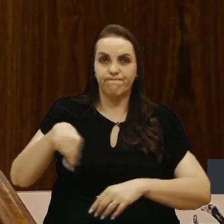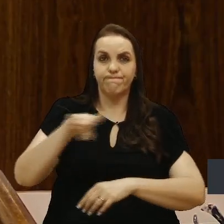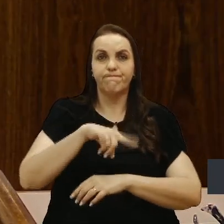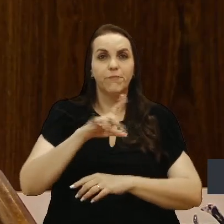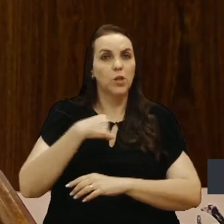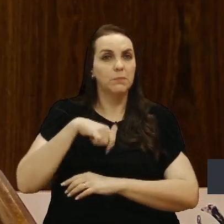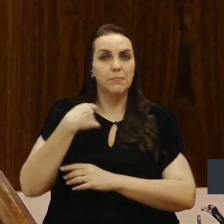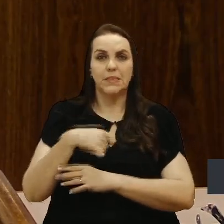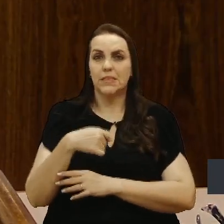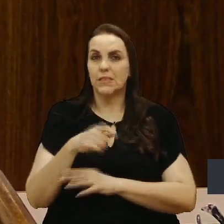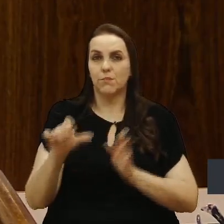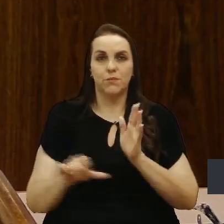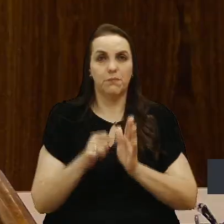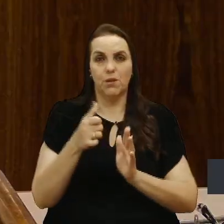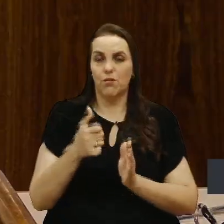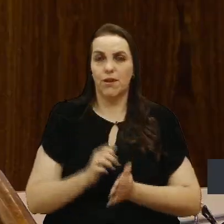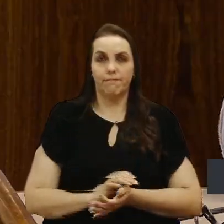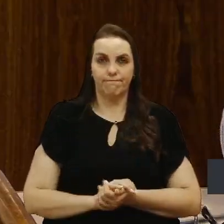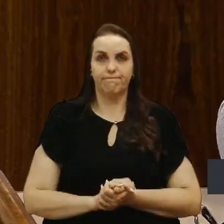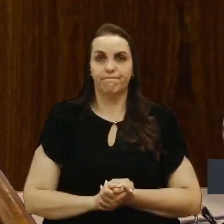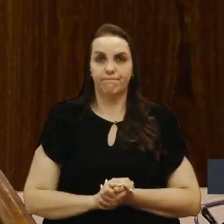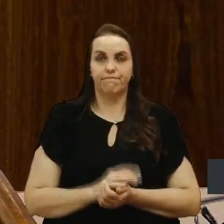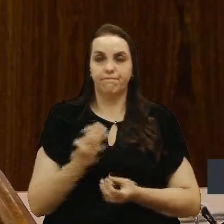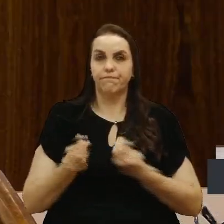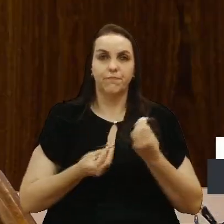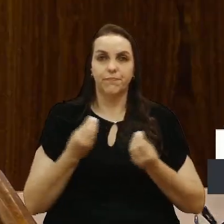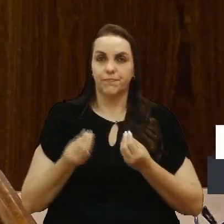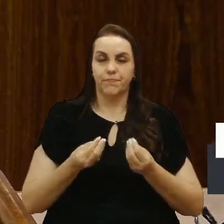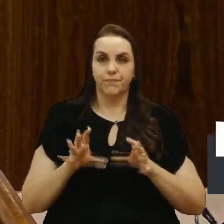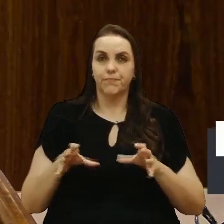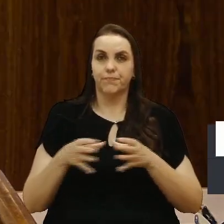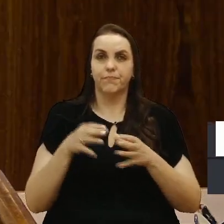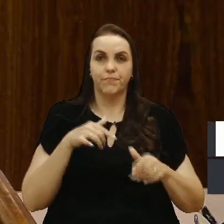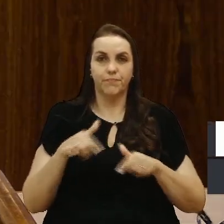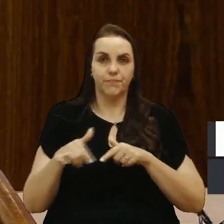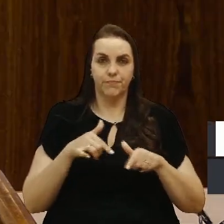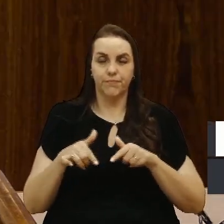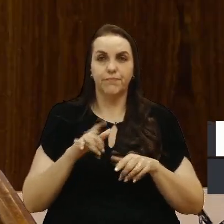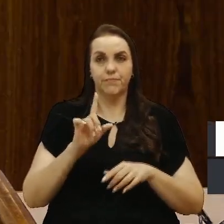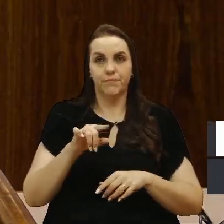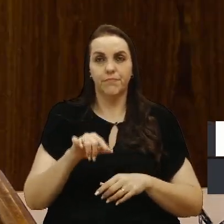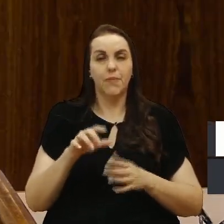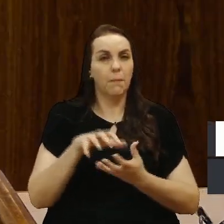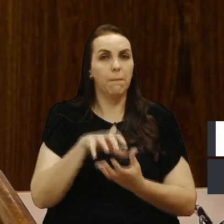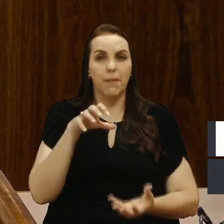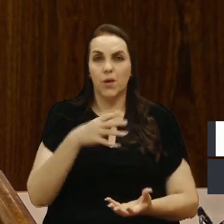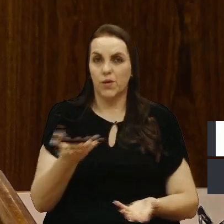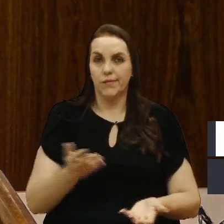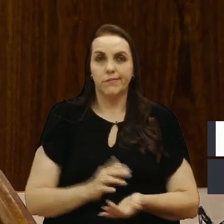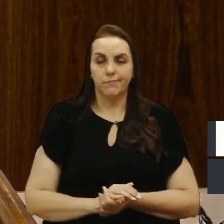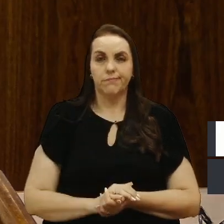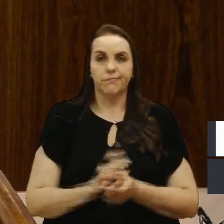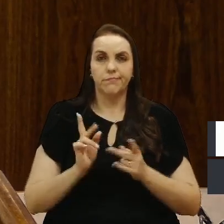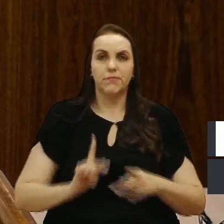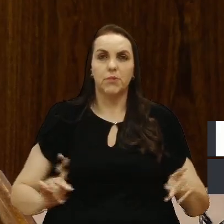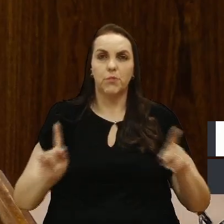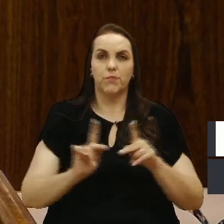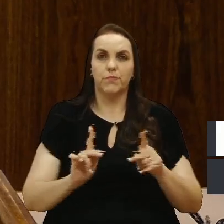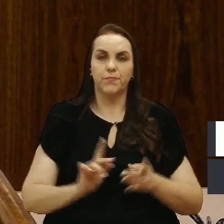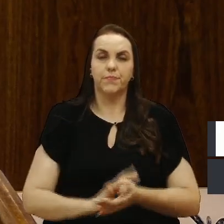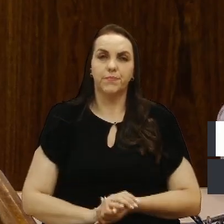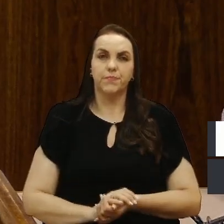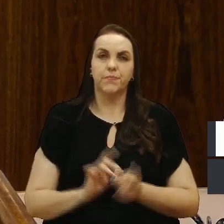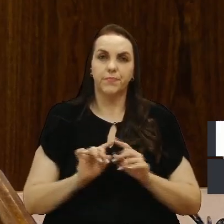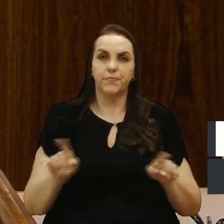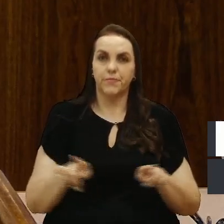precisamos, melhorar a situação da classe trabalhadora, que é a grande maioria da população.